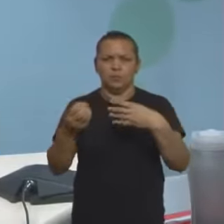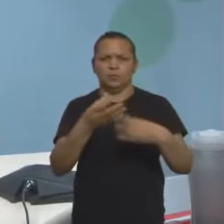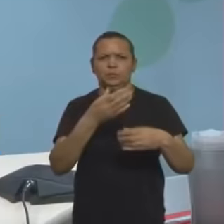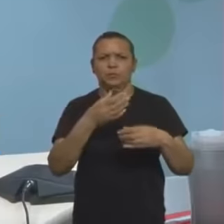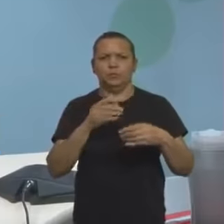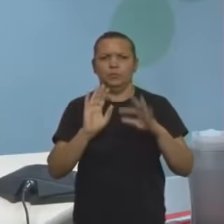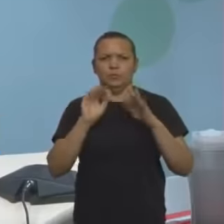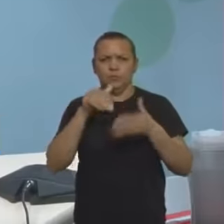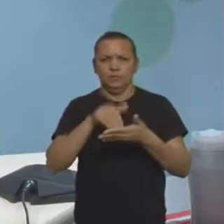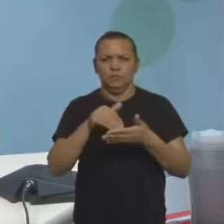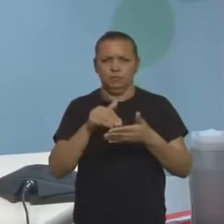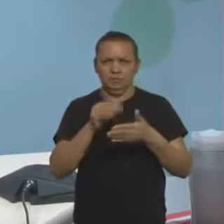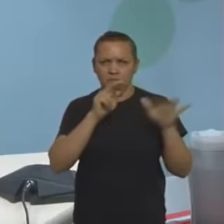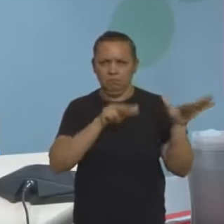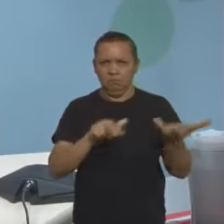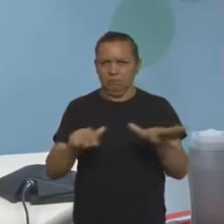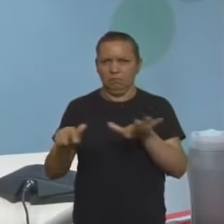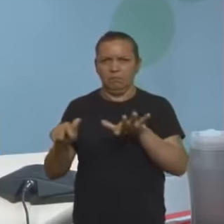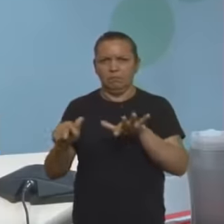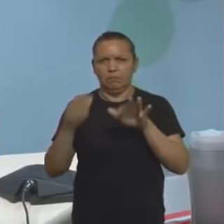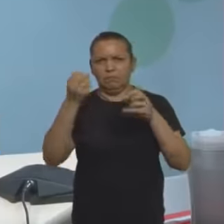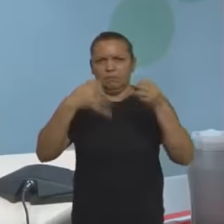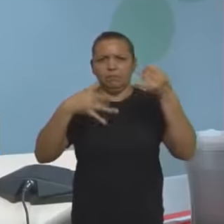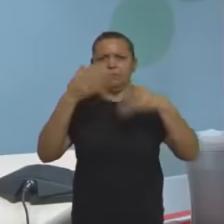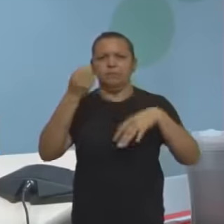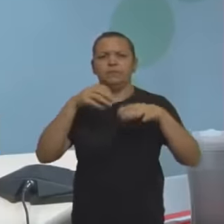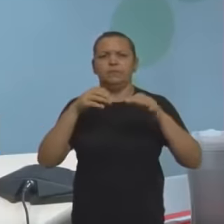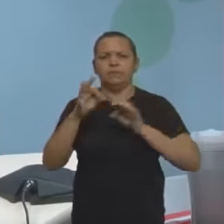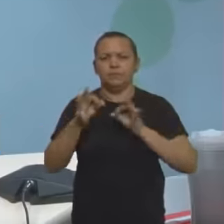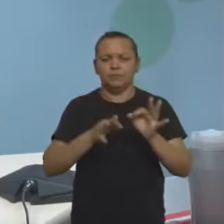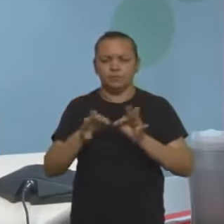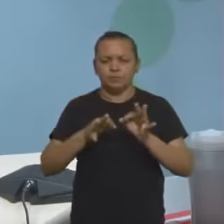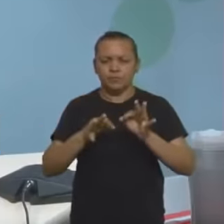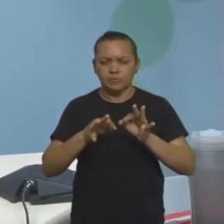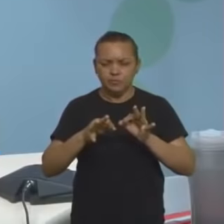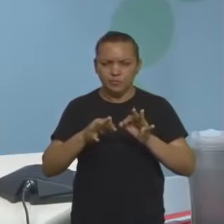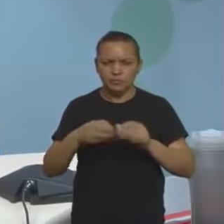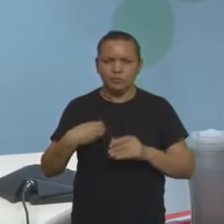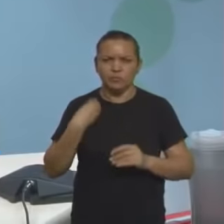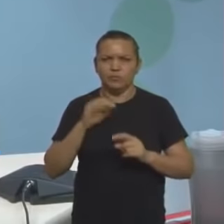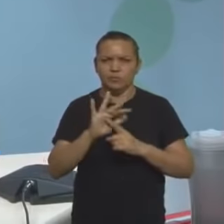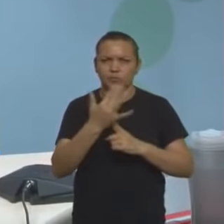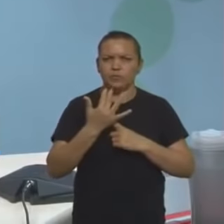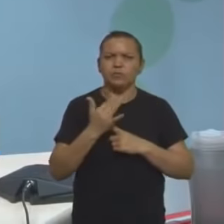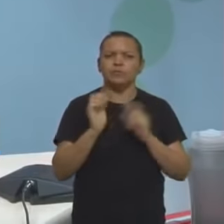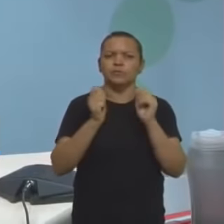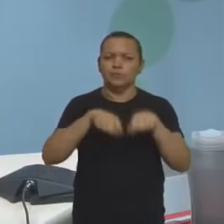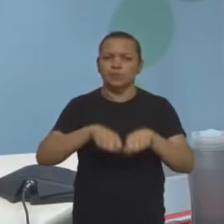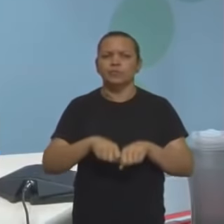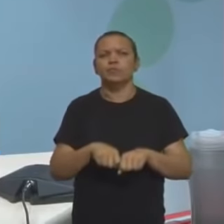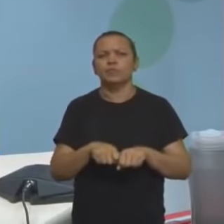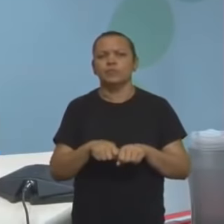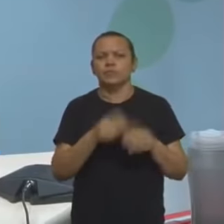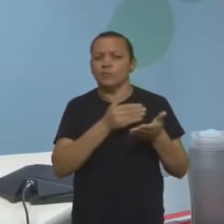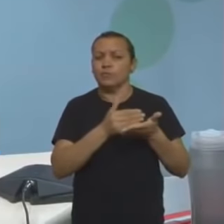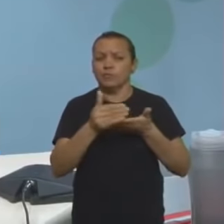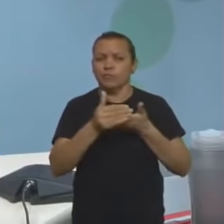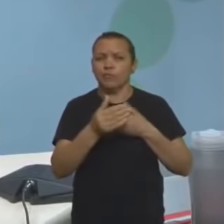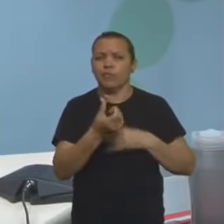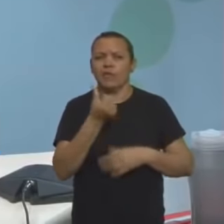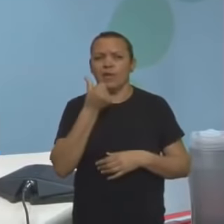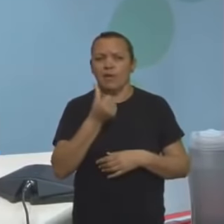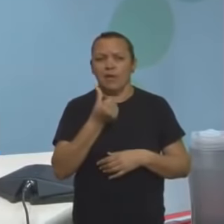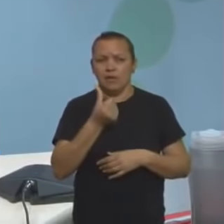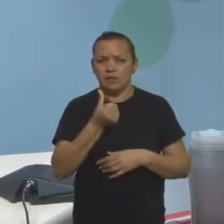nessa última semana a gente tem falado sobre o projeto de convivência. A gente começou a nossa semana, na verdade, no dia 6, e